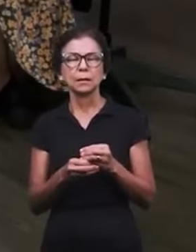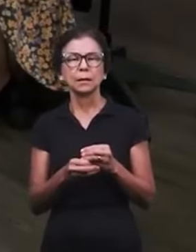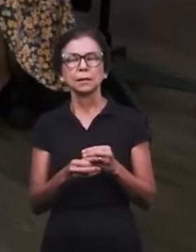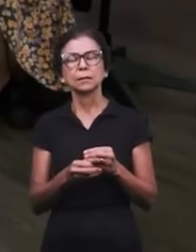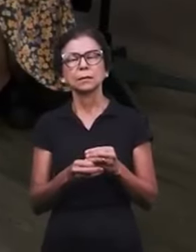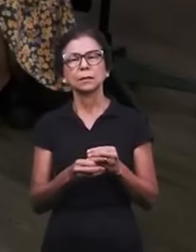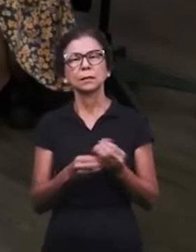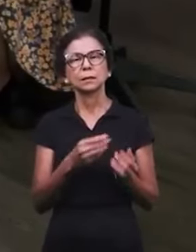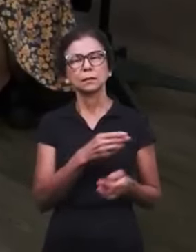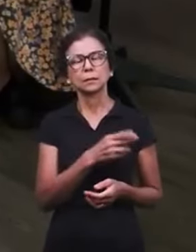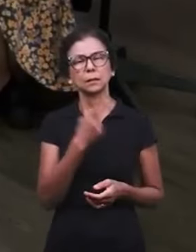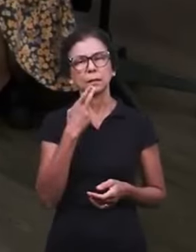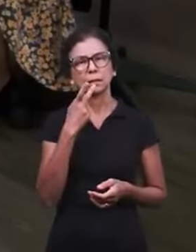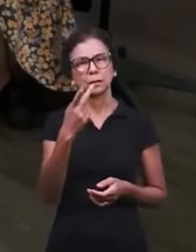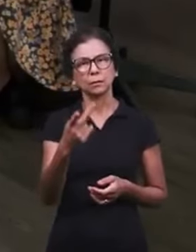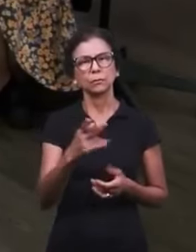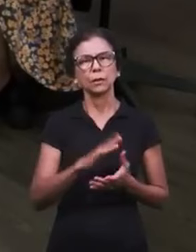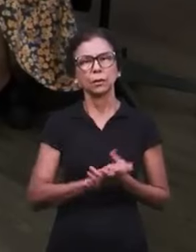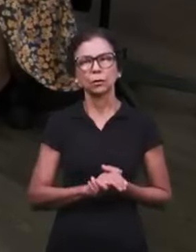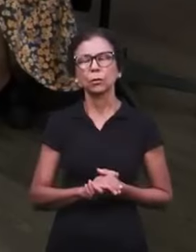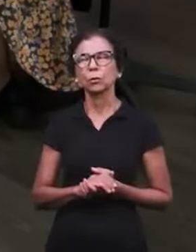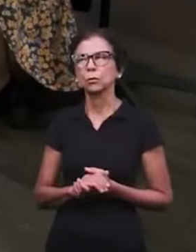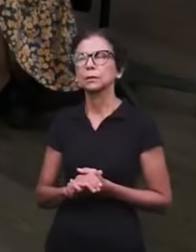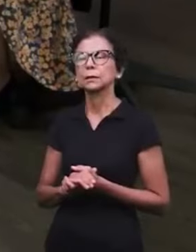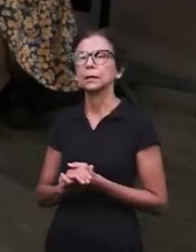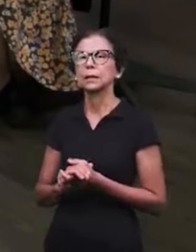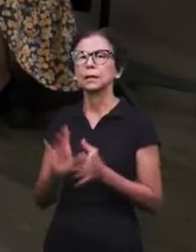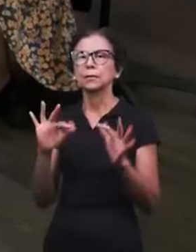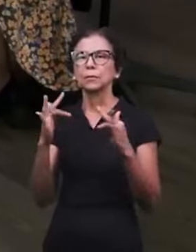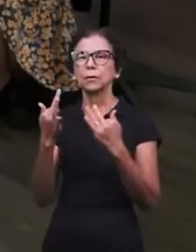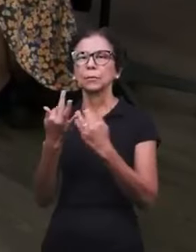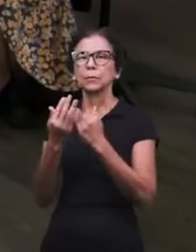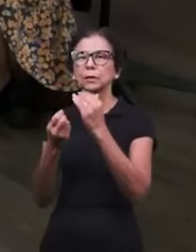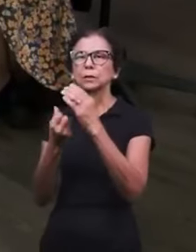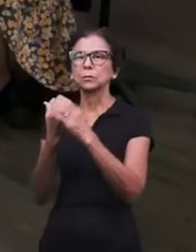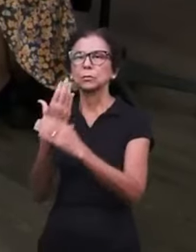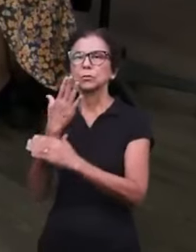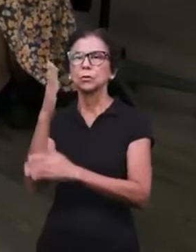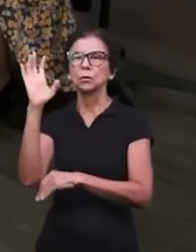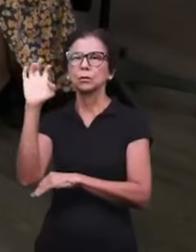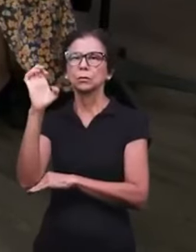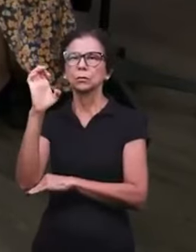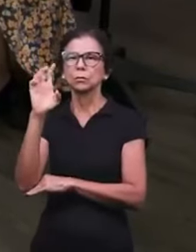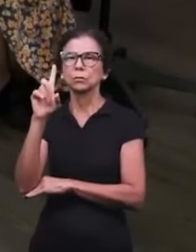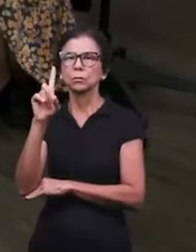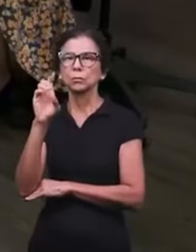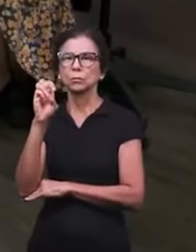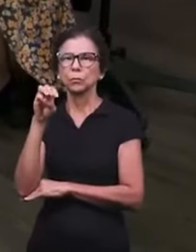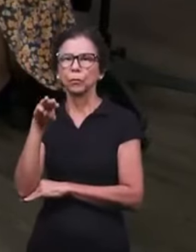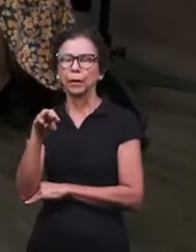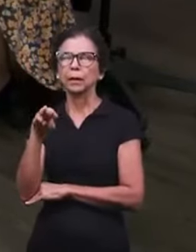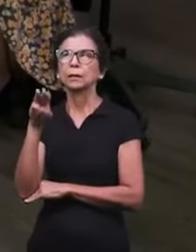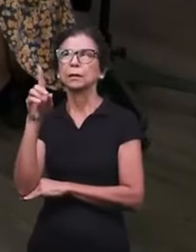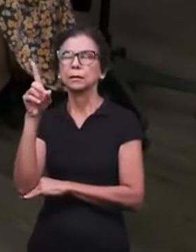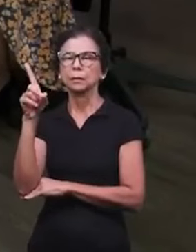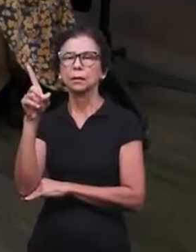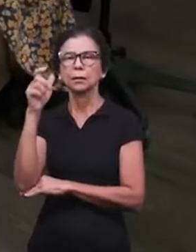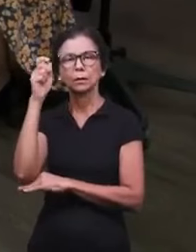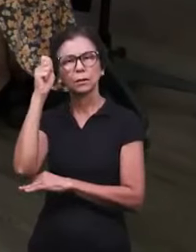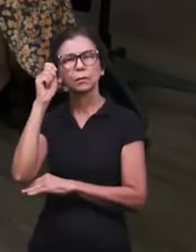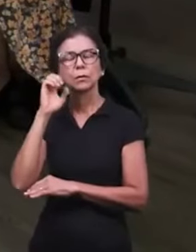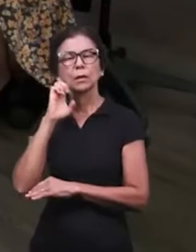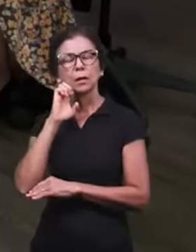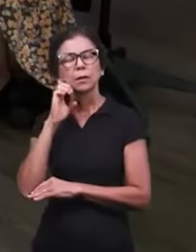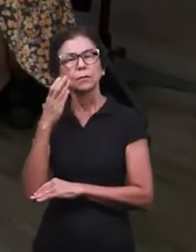ali a instituição da família eh e nós recentemente num programa eh família um projeto de Deus falamos sobre isso e